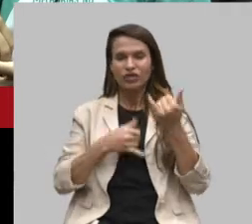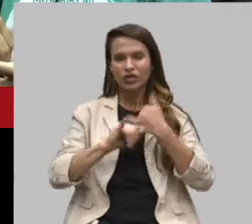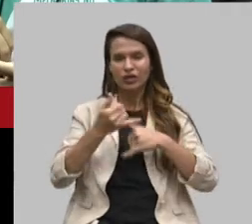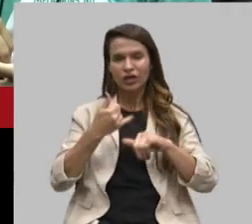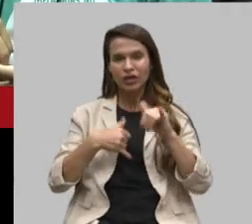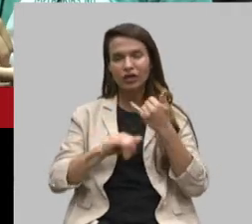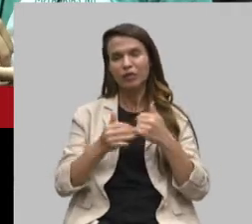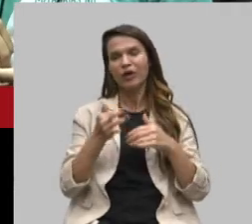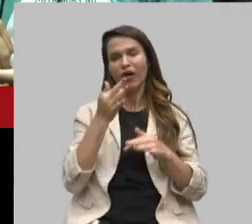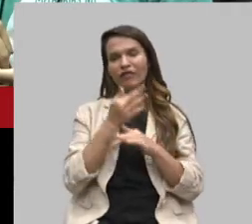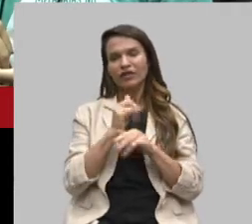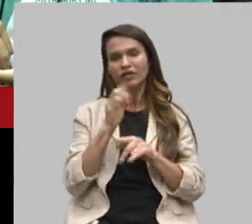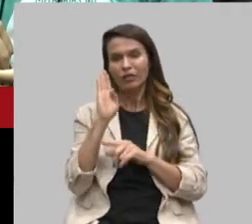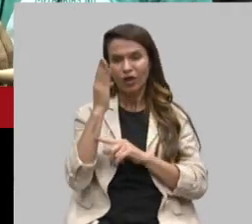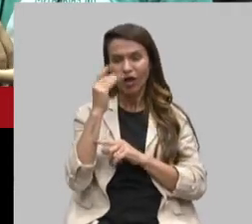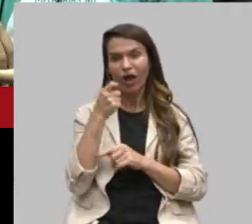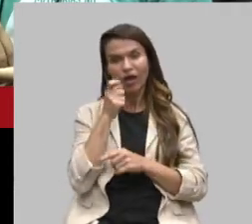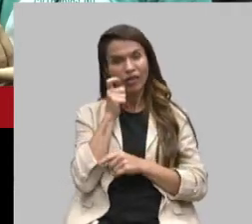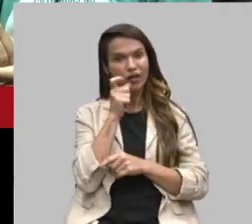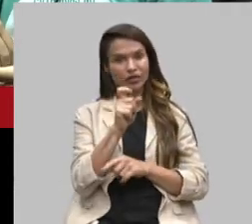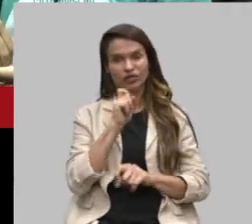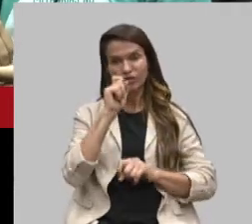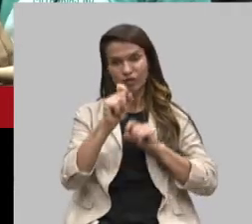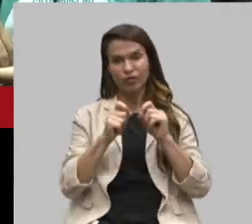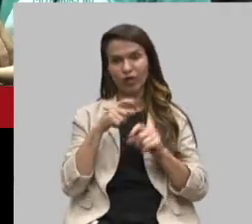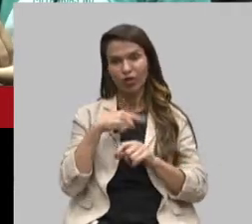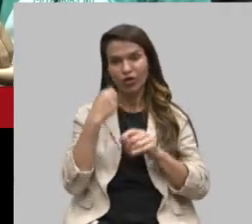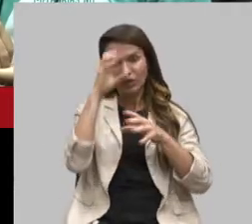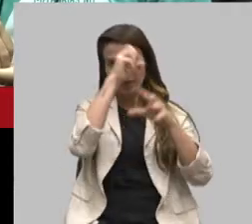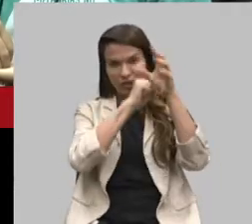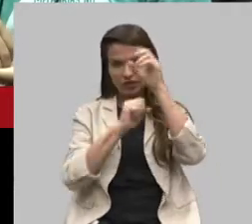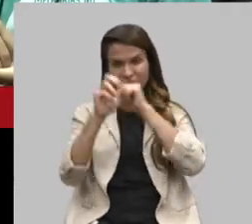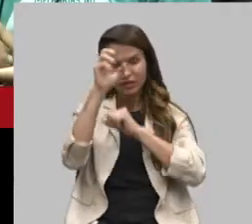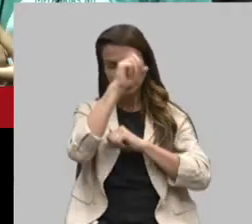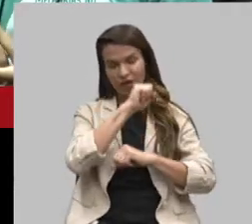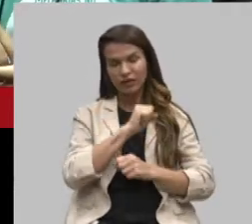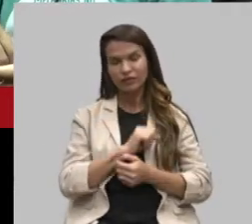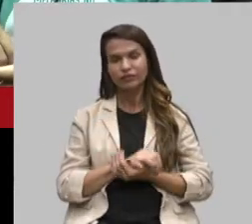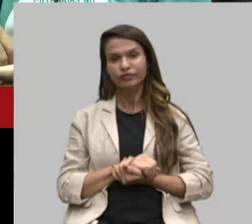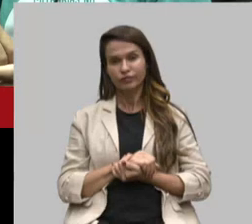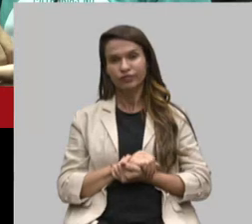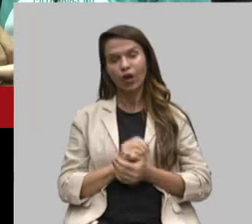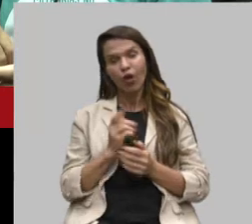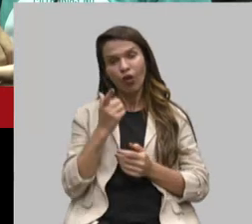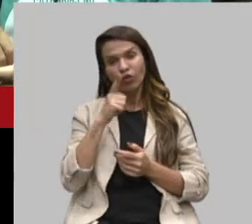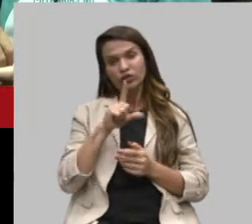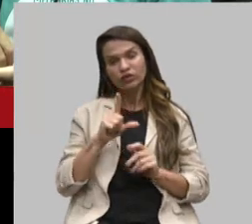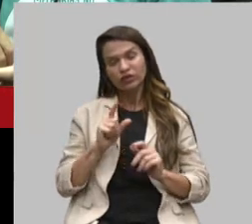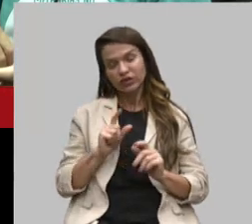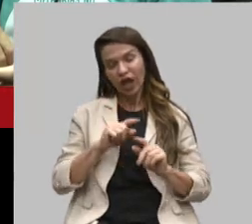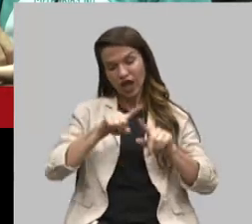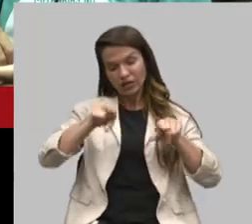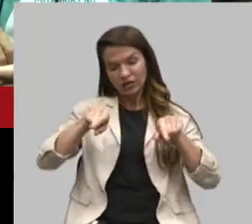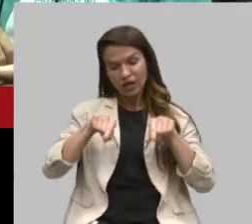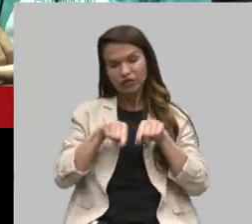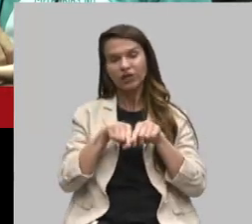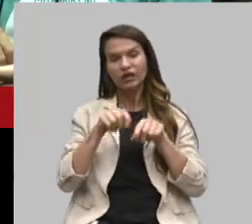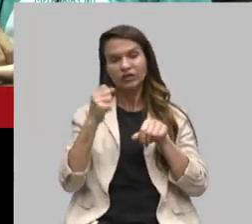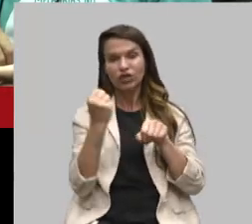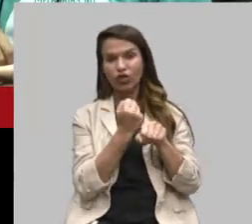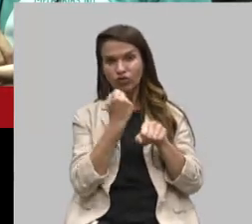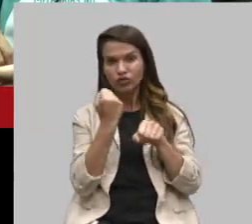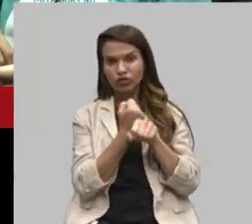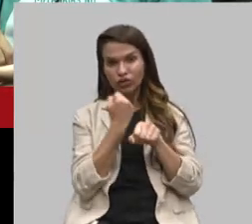que seria realmente muito interessante pro nosso aprendizado então para poder essas salas serem construídas